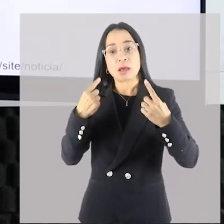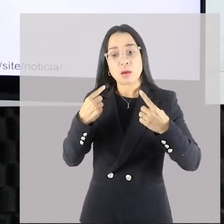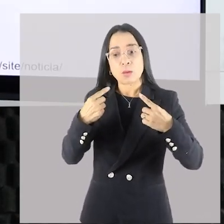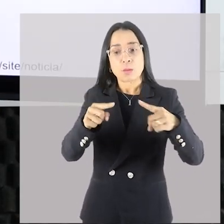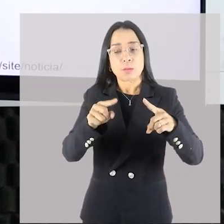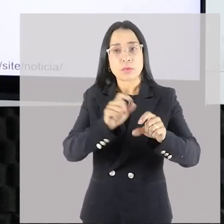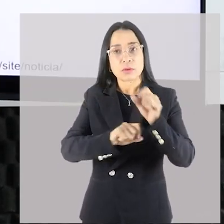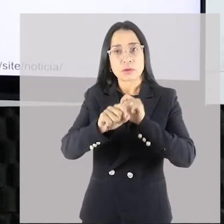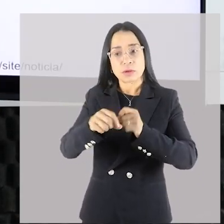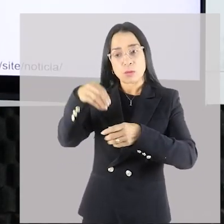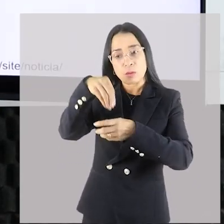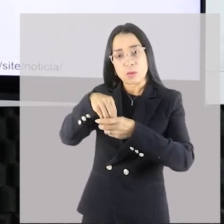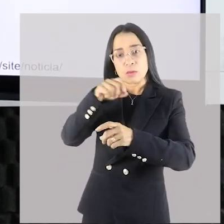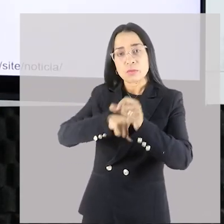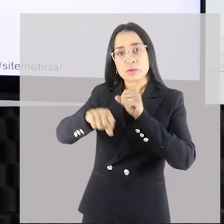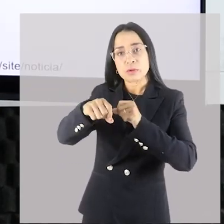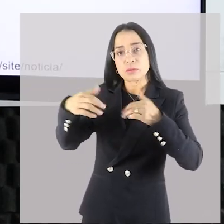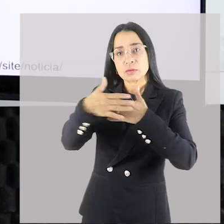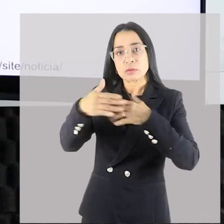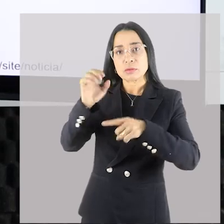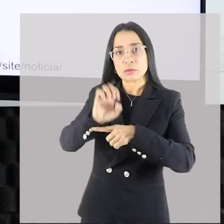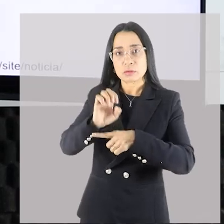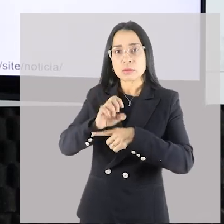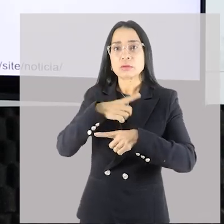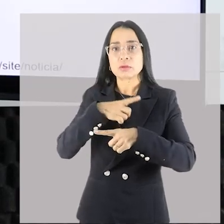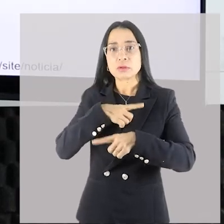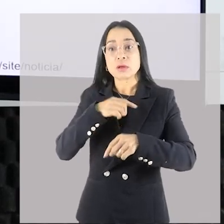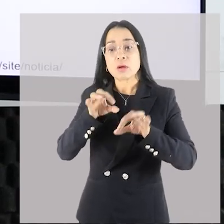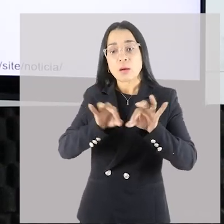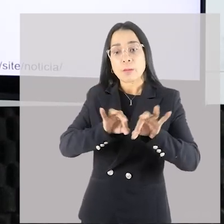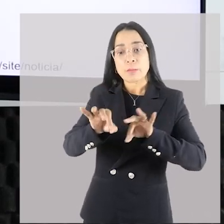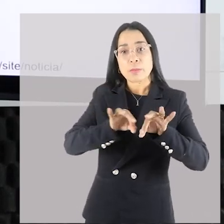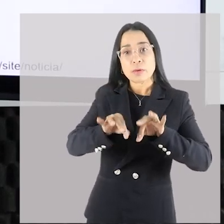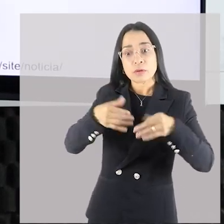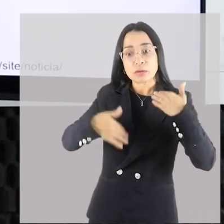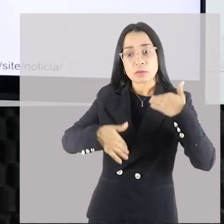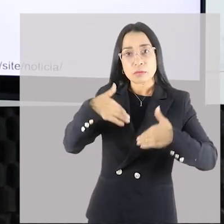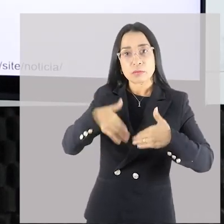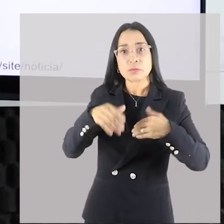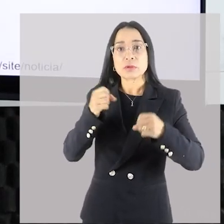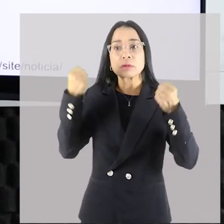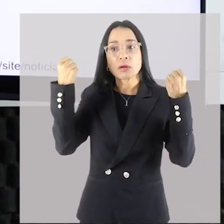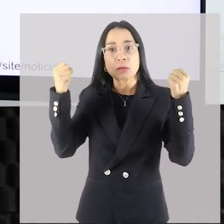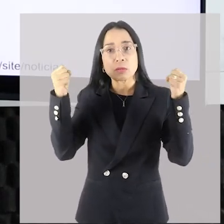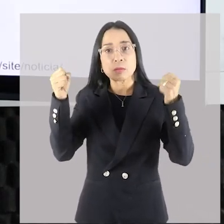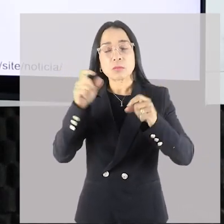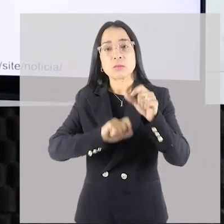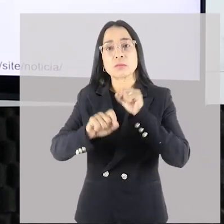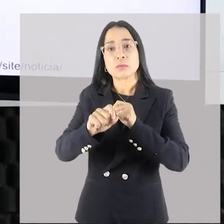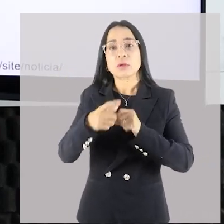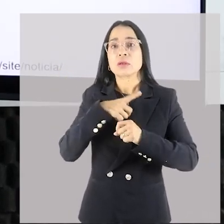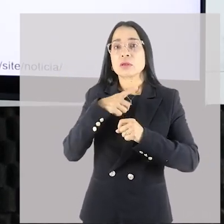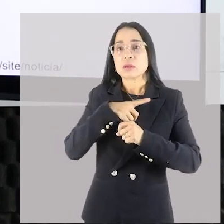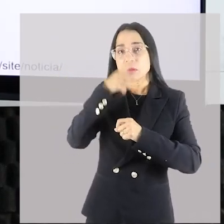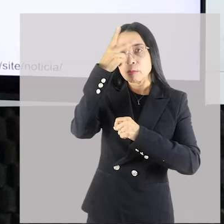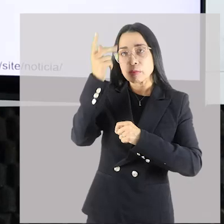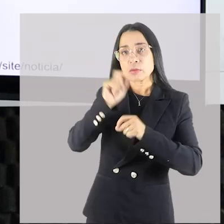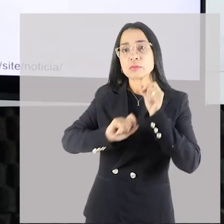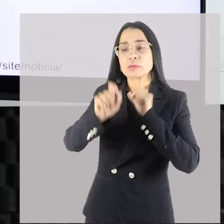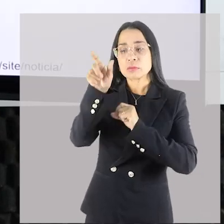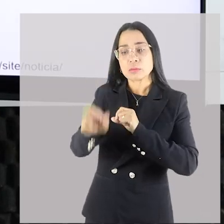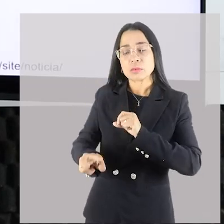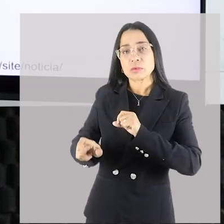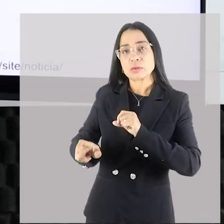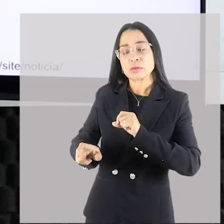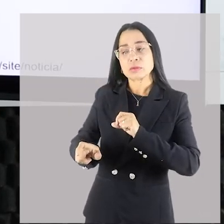competição dentro daquela cidade-estado, já existia uma preparação física, já tinha aquelas pessoas que a gente pode denominar como